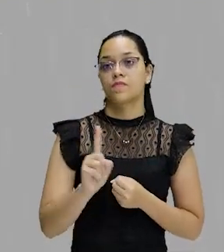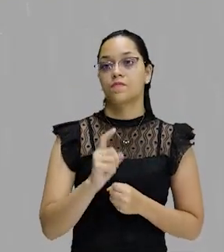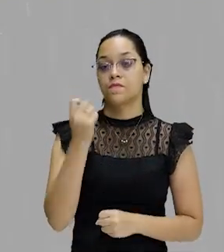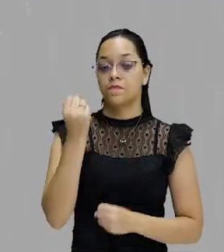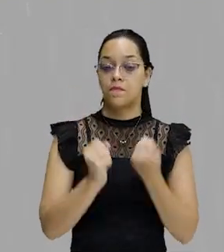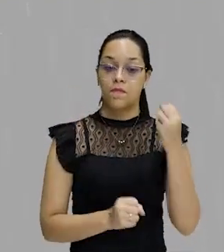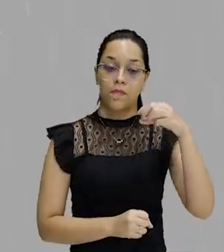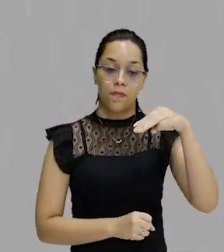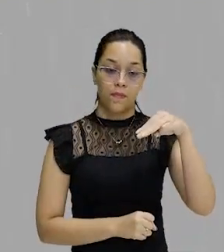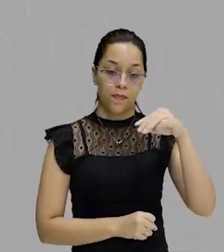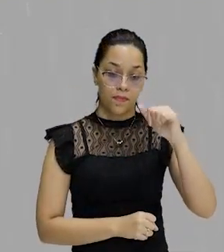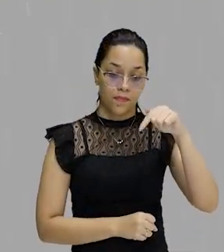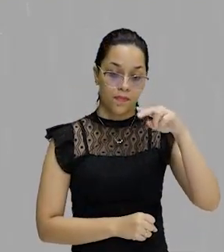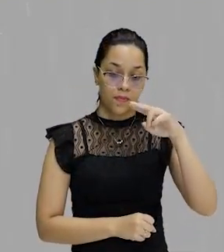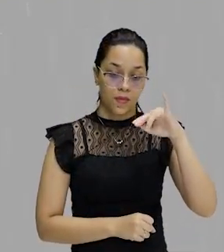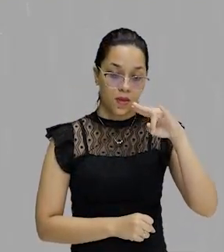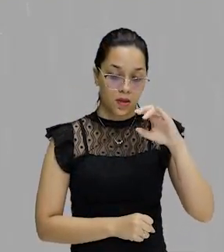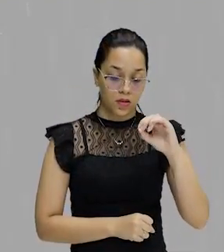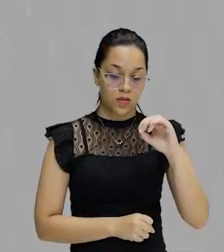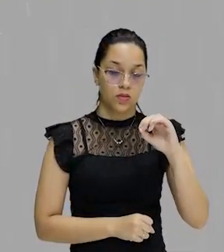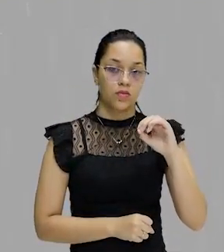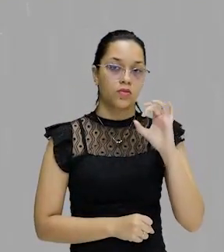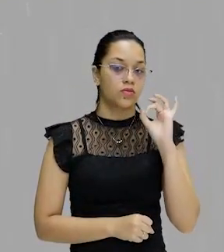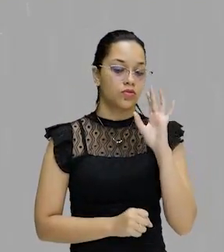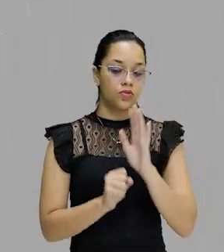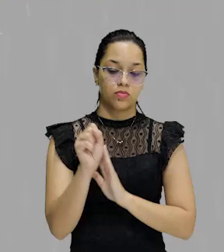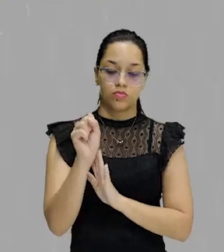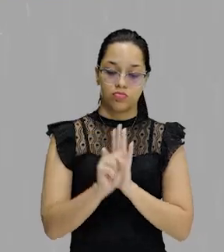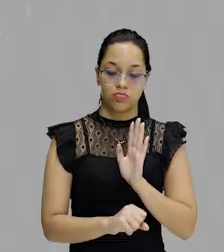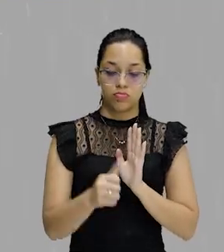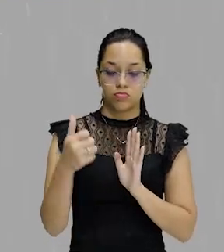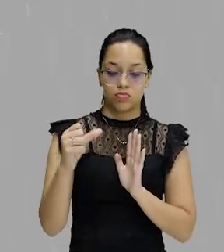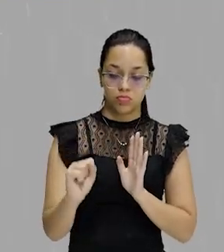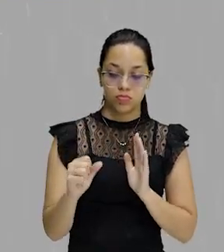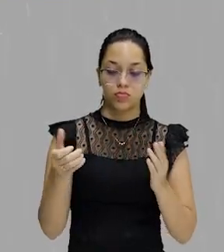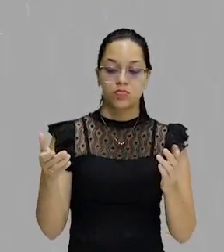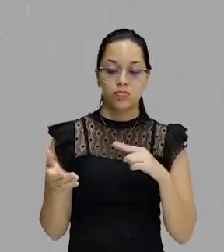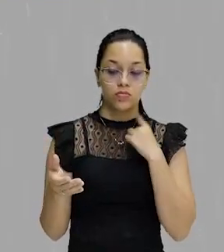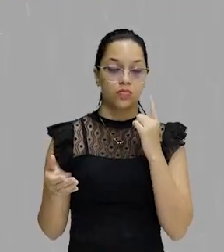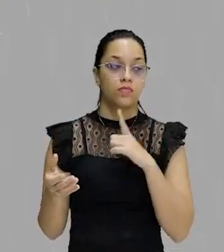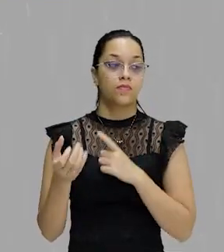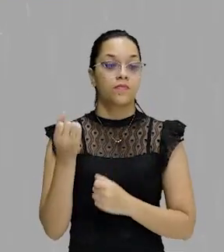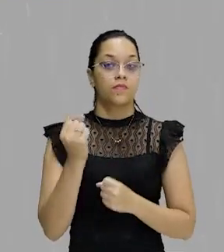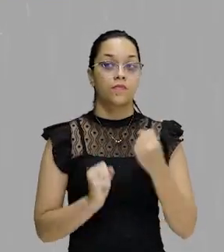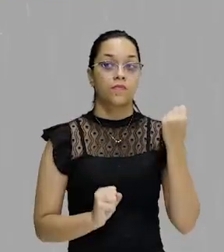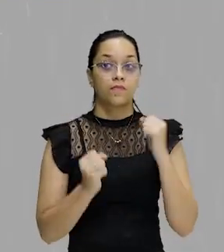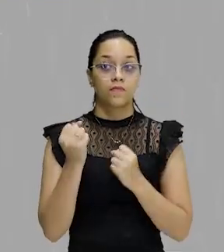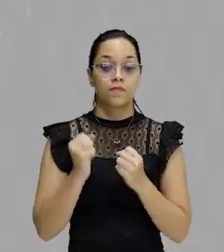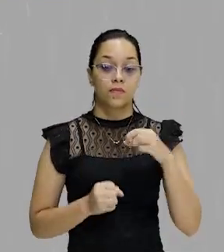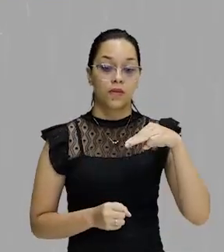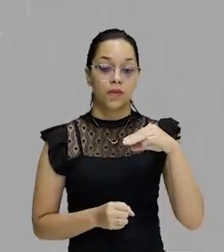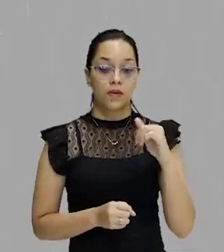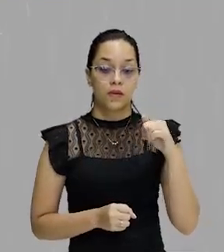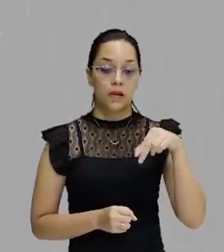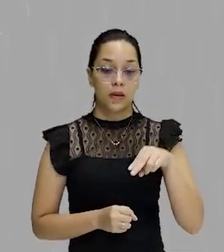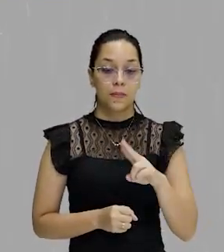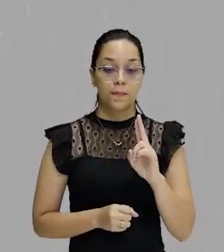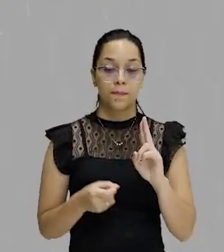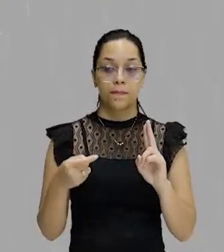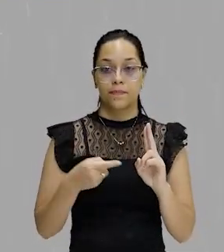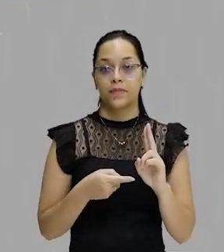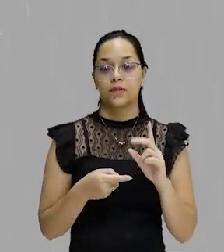indústria maquinofatureira é só a partir do século XVIII. Nós estamos aqui numa indústria manufatureira. Esse